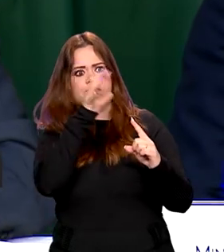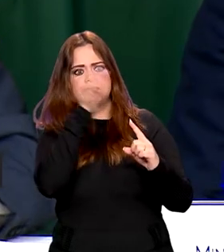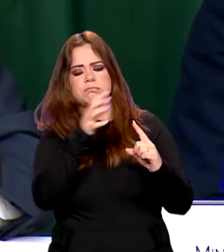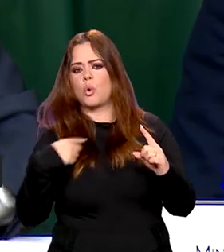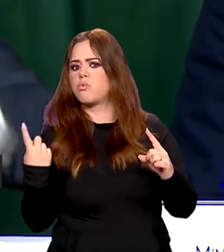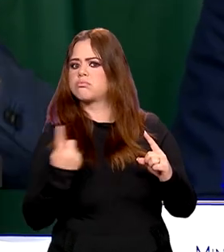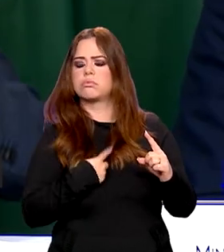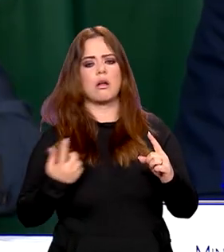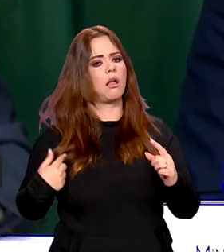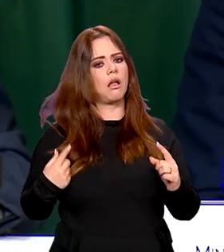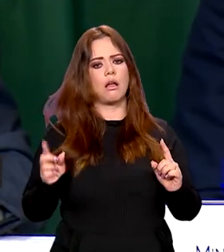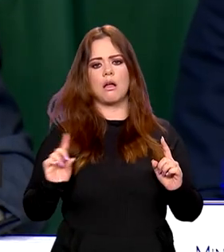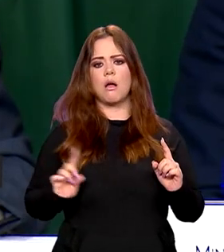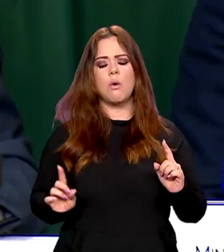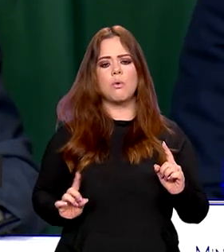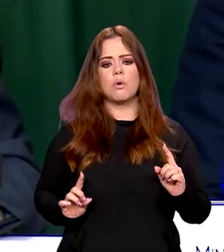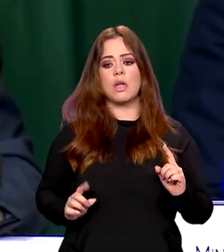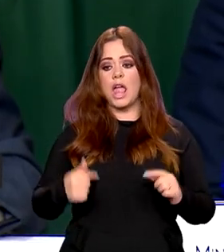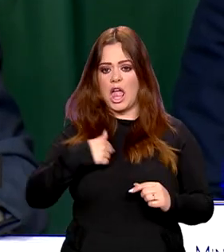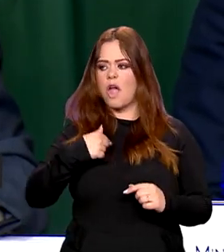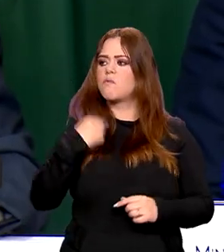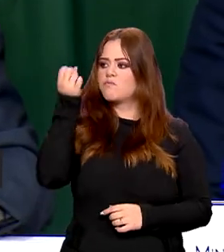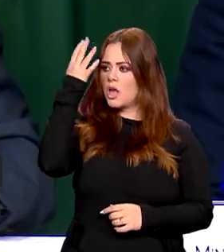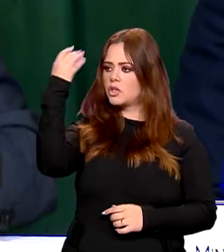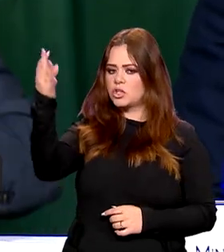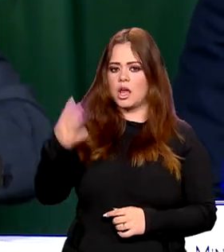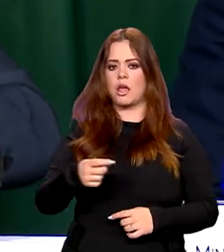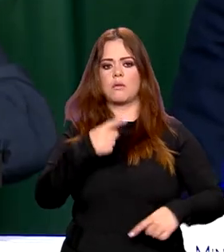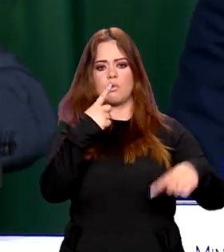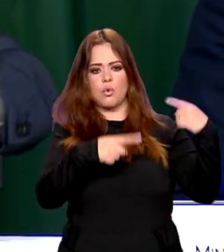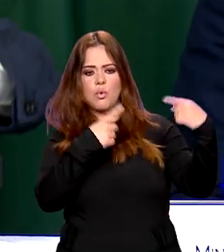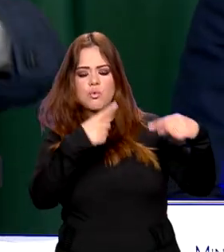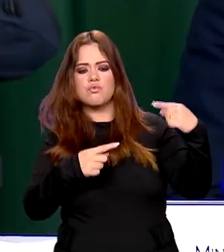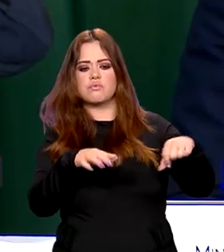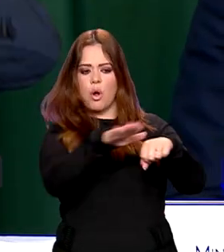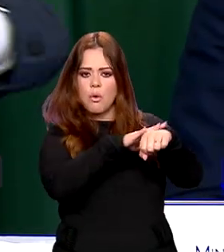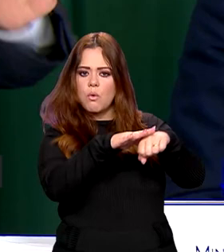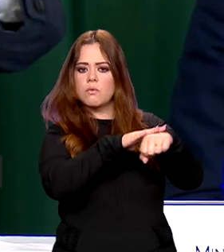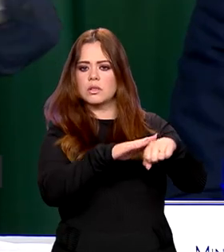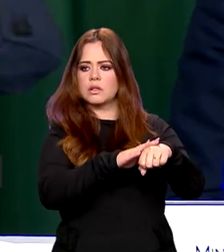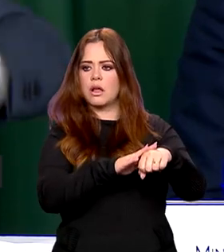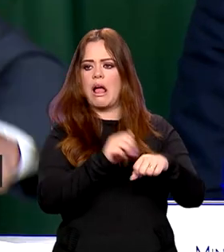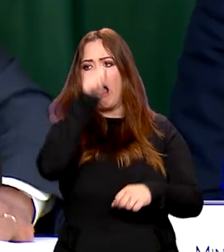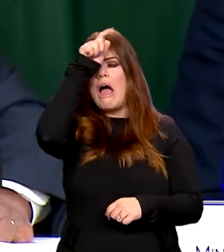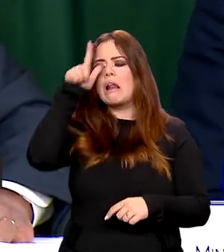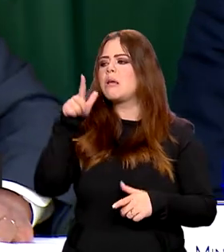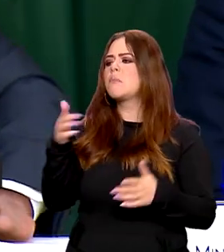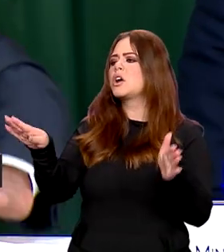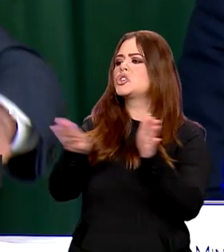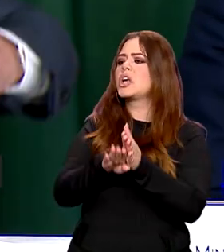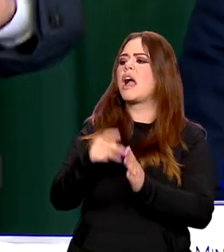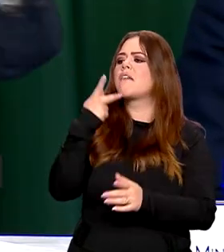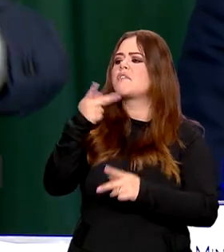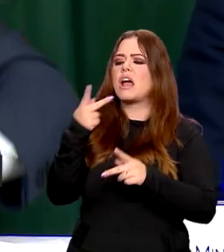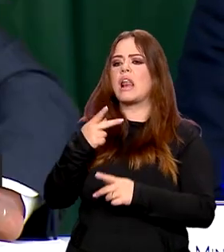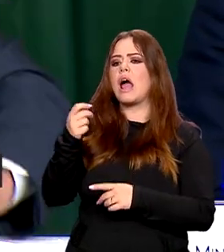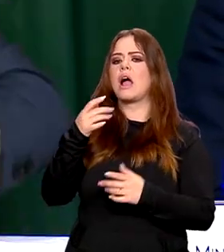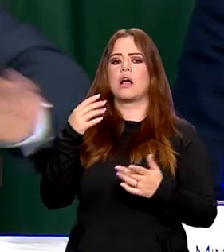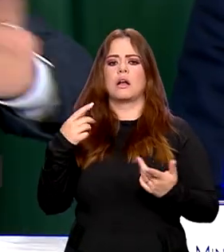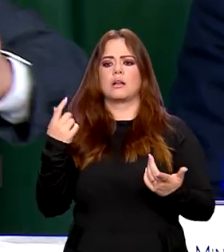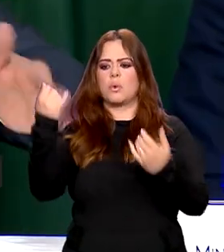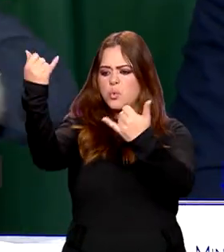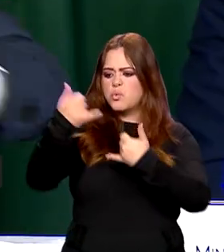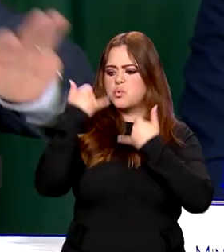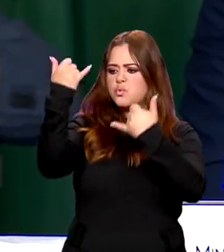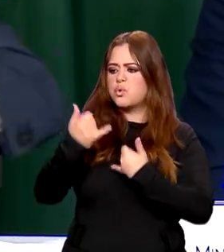Eu tenho viajado e tenho debatido. Na verdade, até vi a Alemanha querer dar palpite na questão da energia limpa do Brasil, a França, tá?